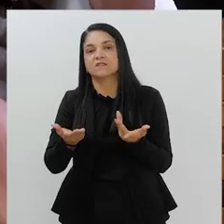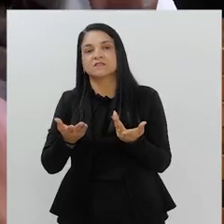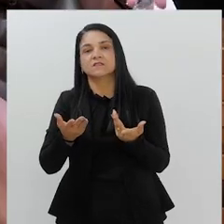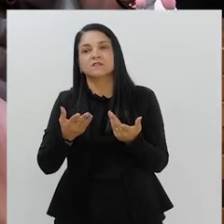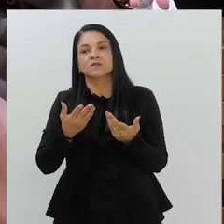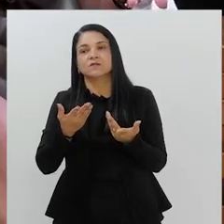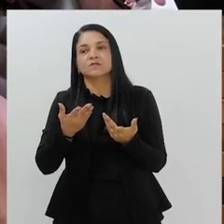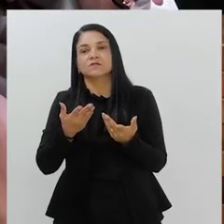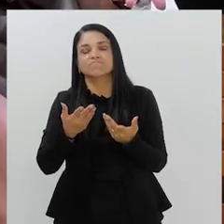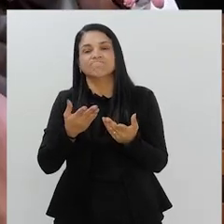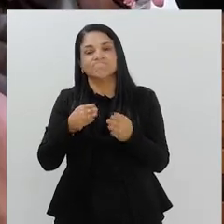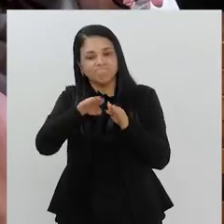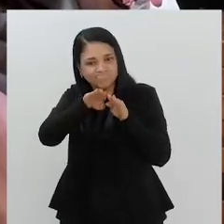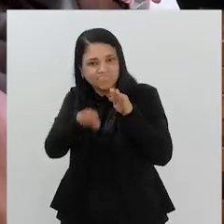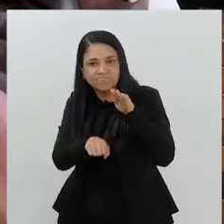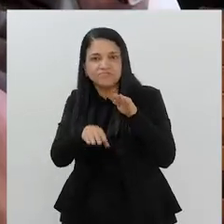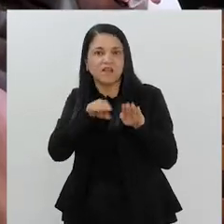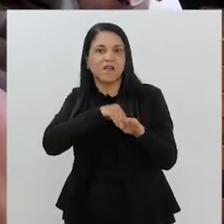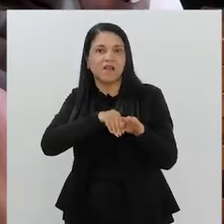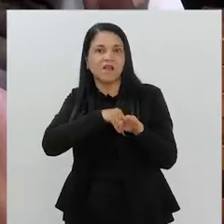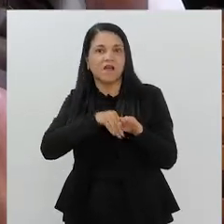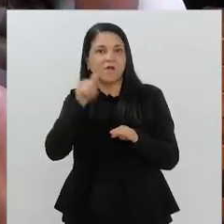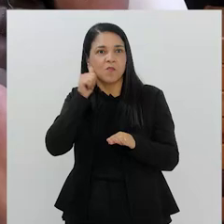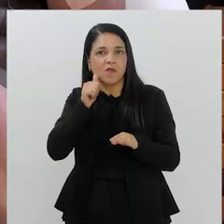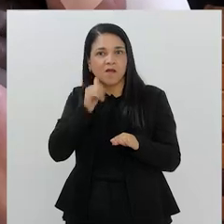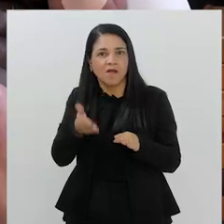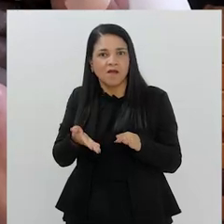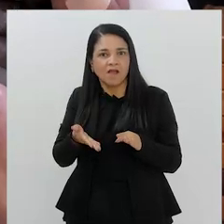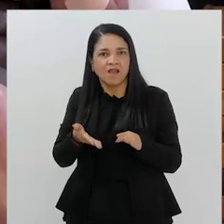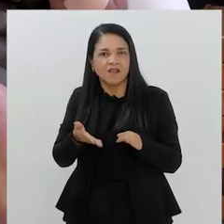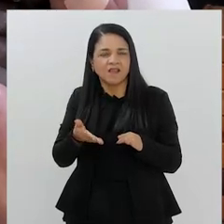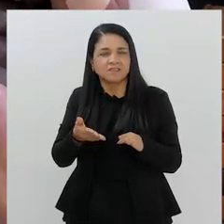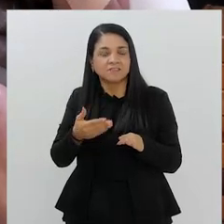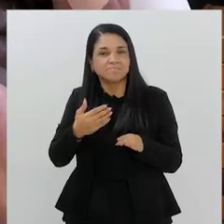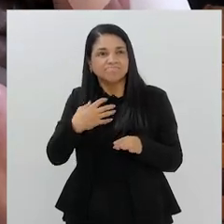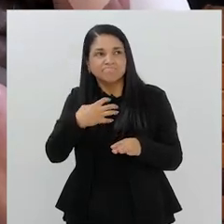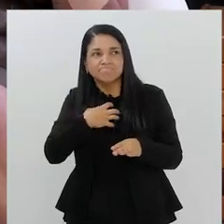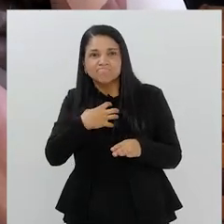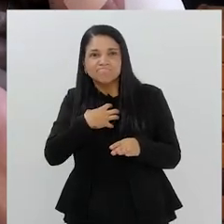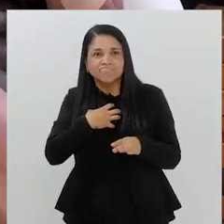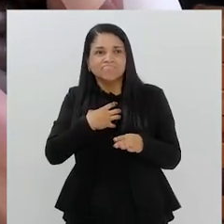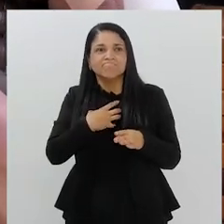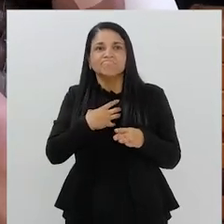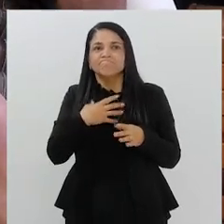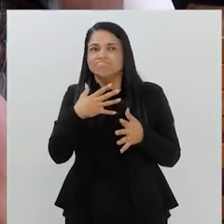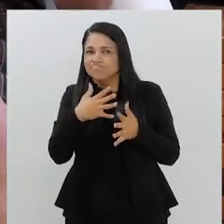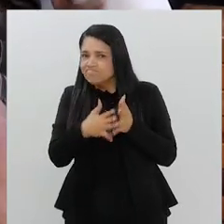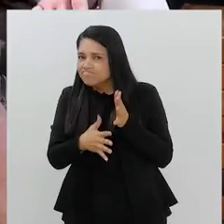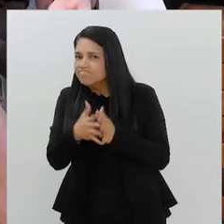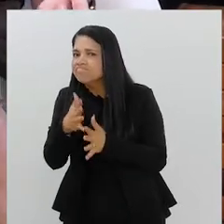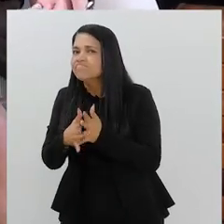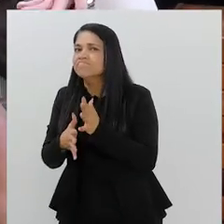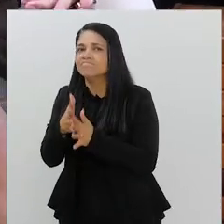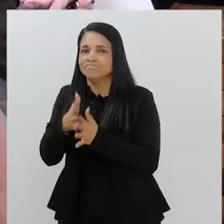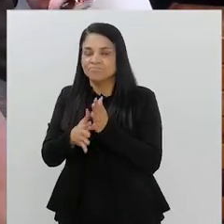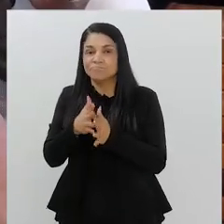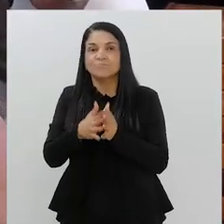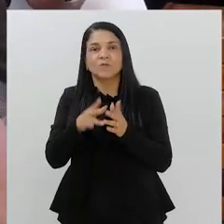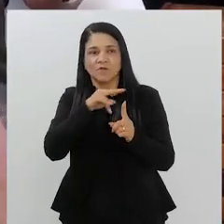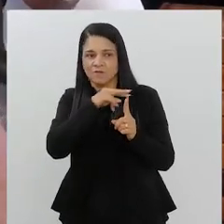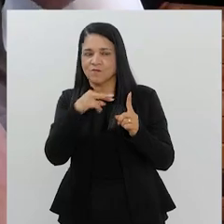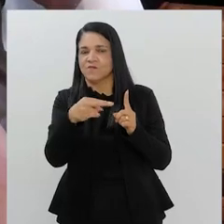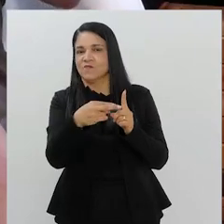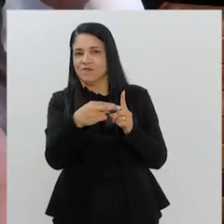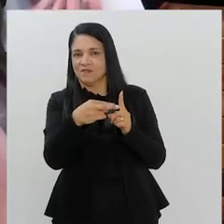então uma uma uma defasagem financeira já te coloca numa posição numa situação complicada né do